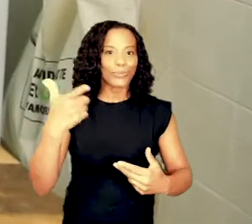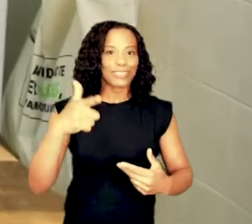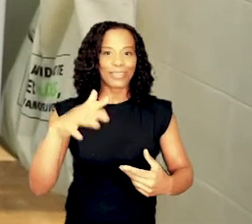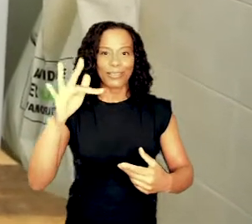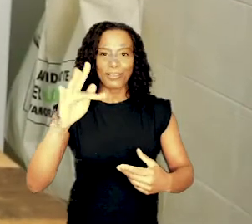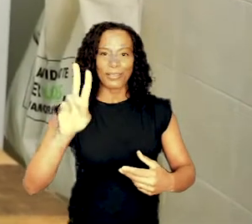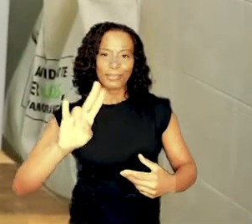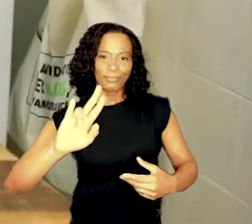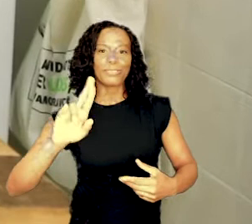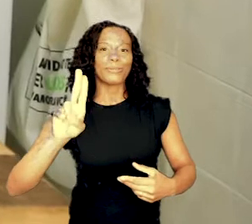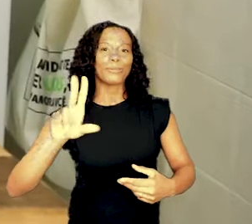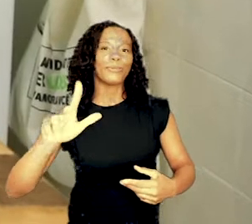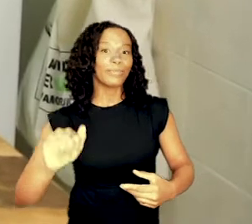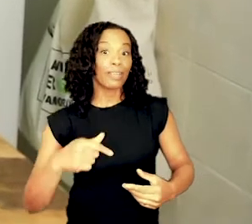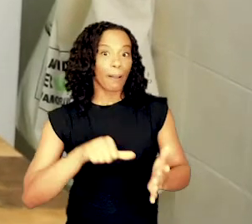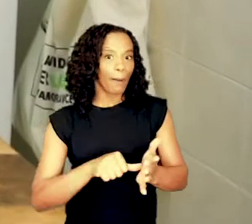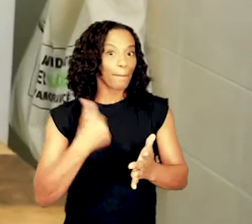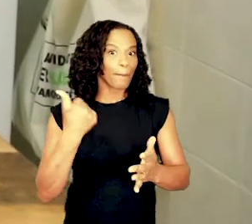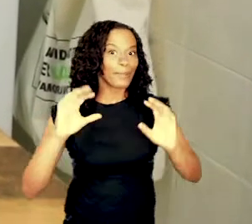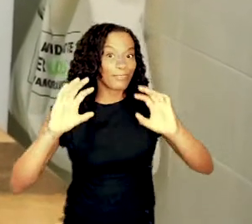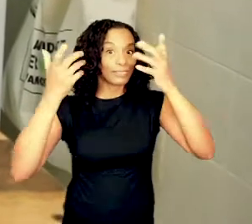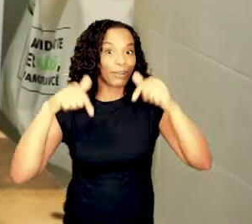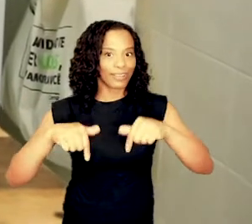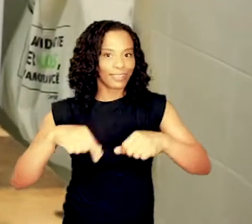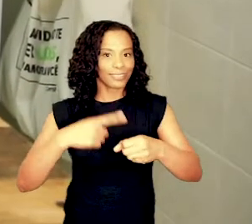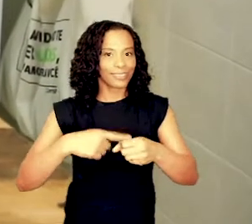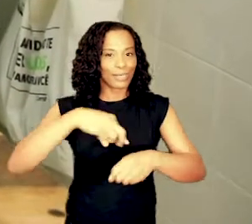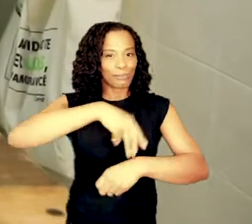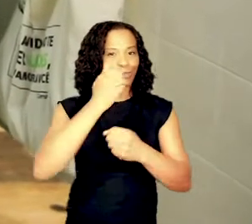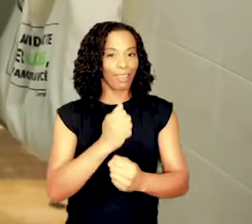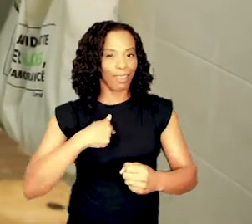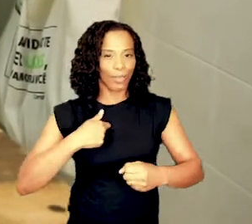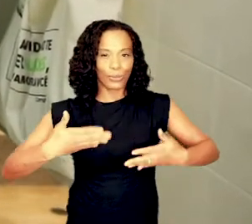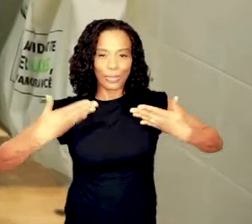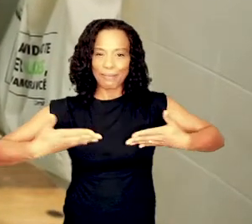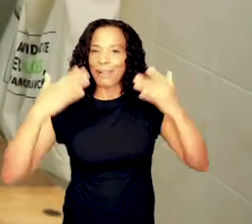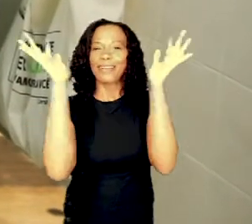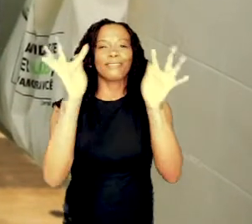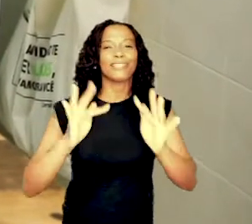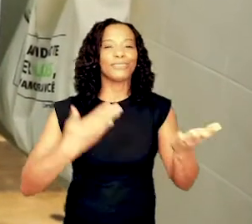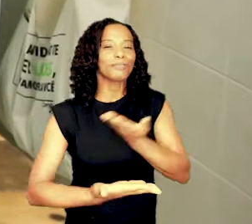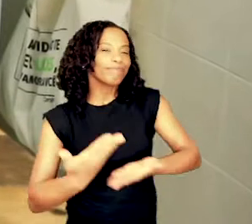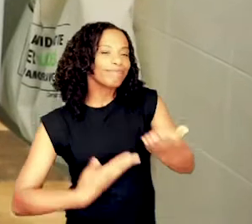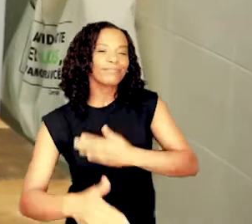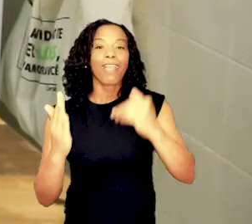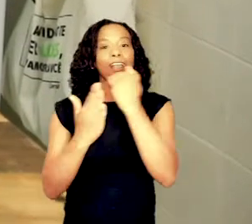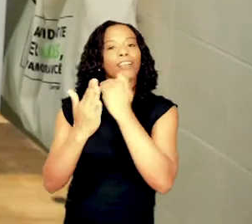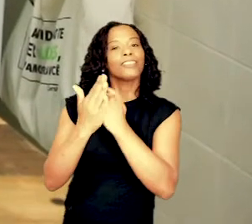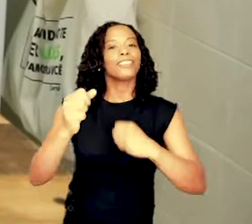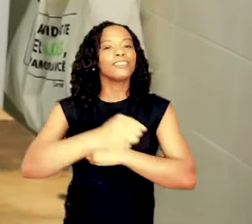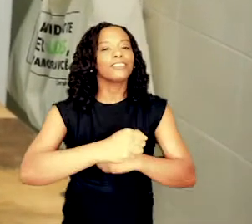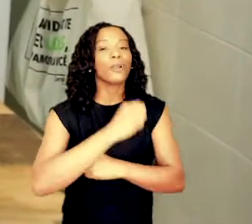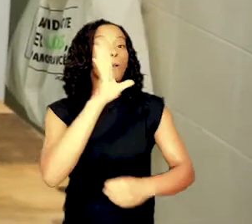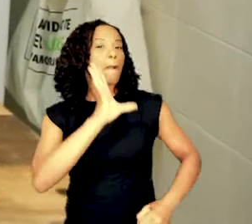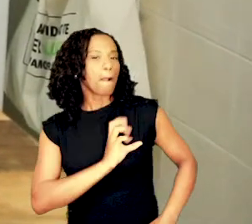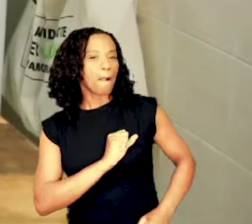produção ao vivo, nosso primeiro festival solidário na minha cidade de Muriaé. E eu tô muito animada, eu tô muito feliz de estar compartilhando com vocês essa receita que